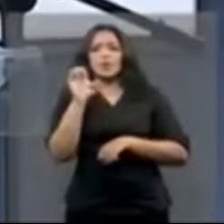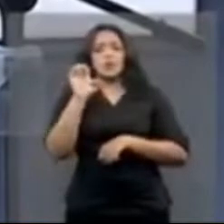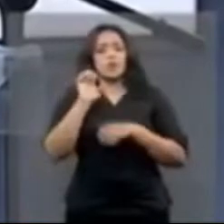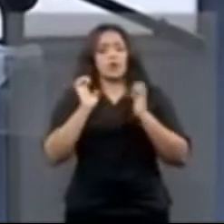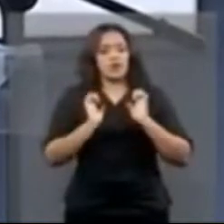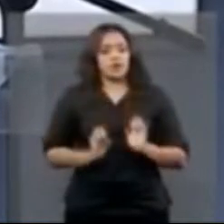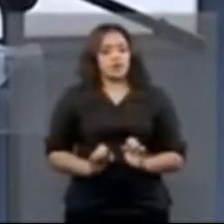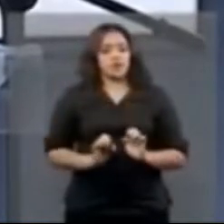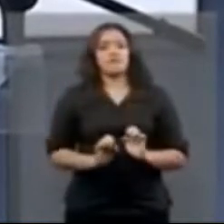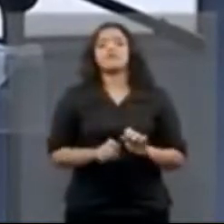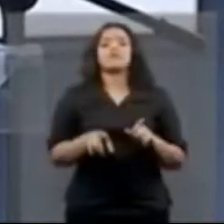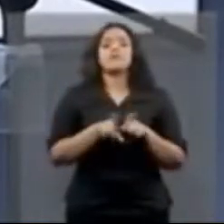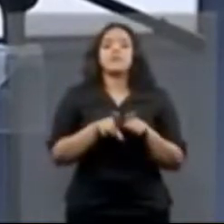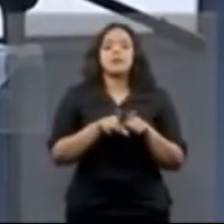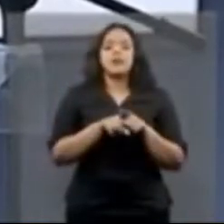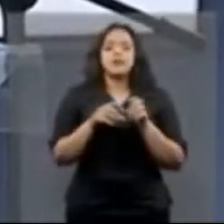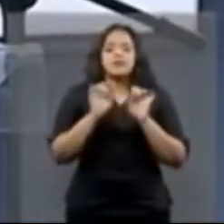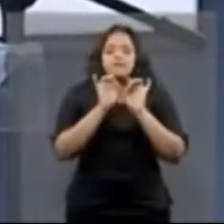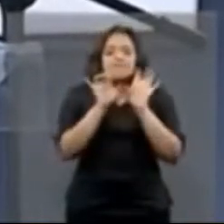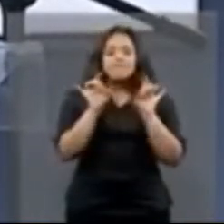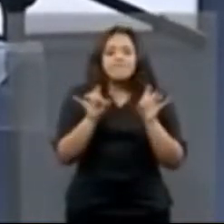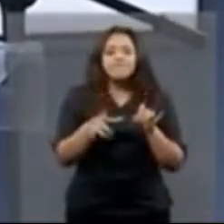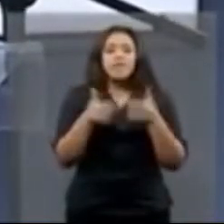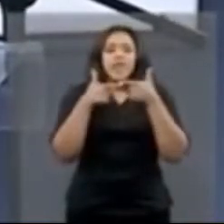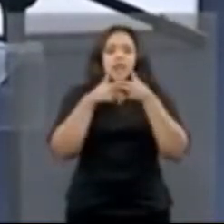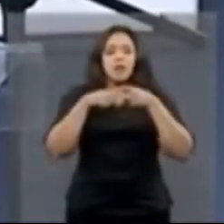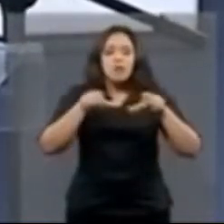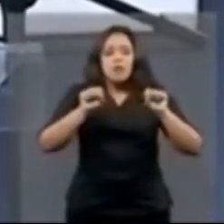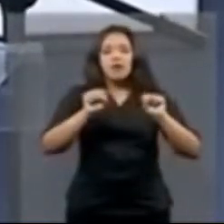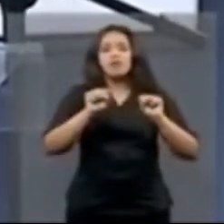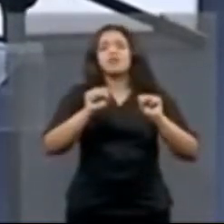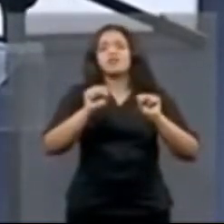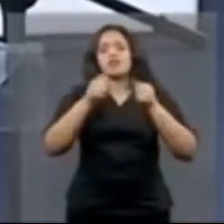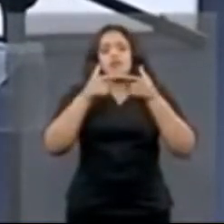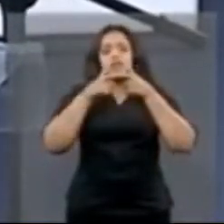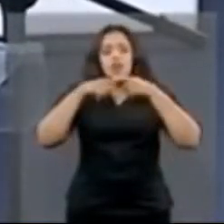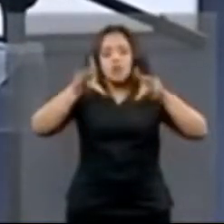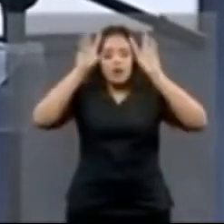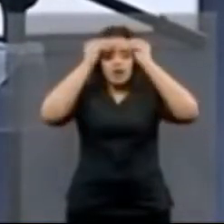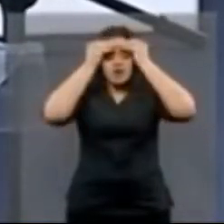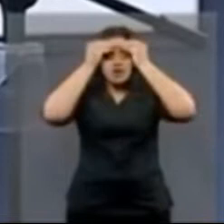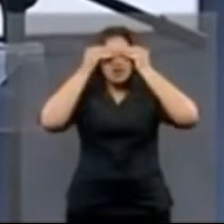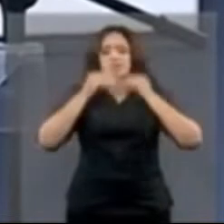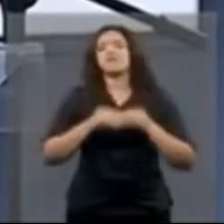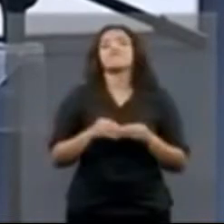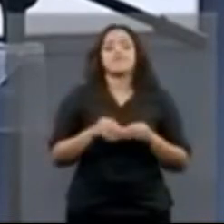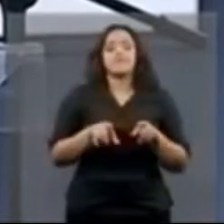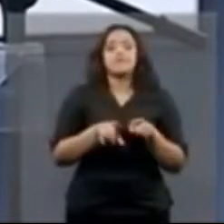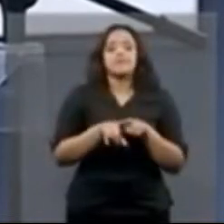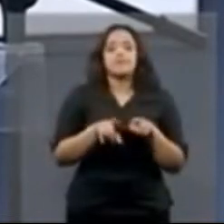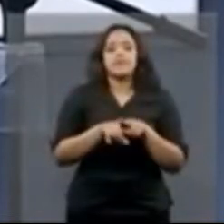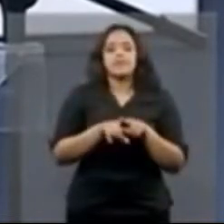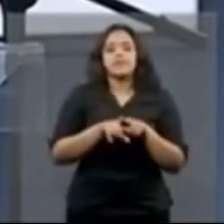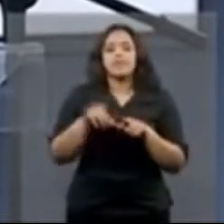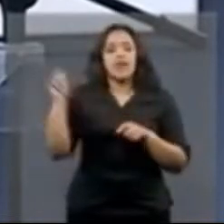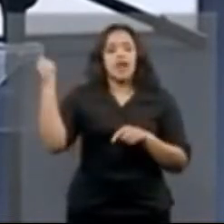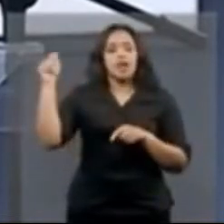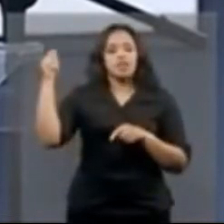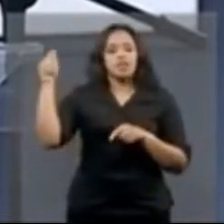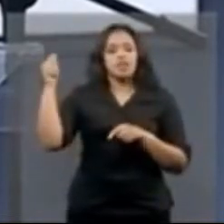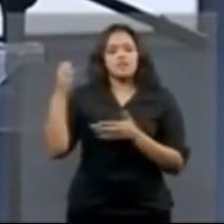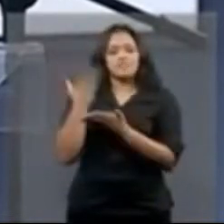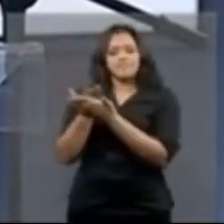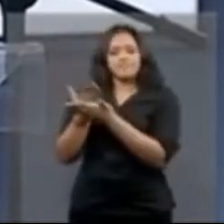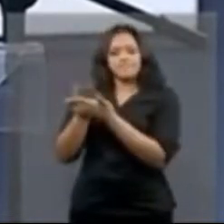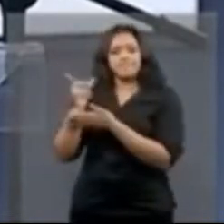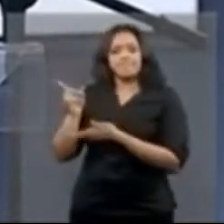e especialista em linguagem e catequese especial, Instituto Monsenhor Raspante, Argentina, graduado em